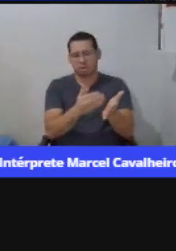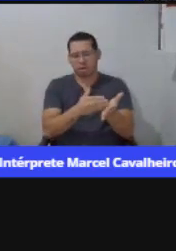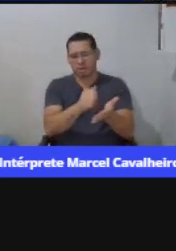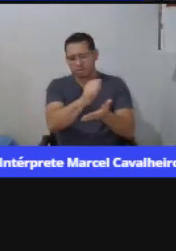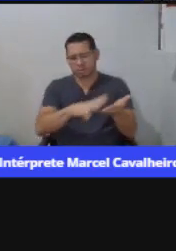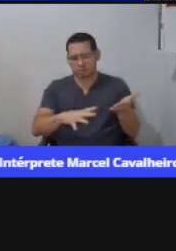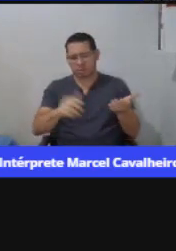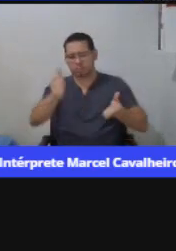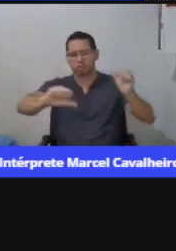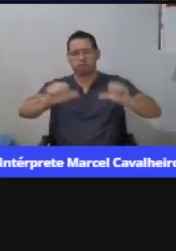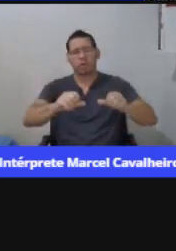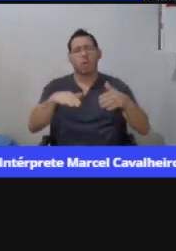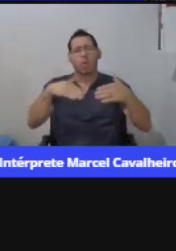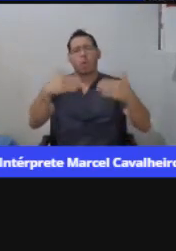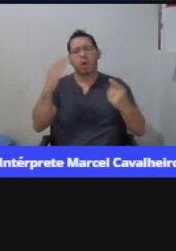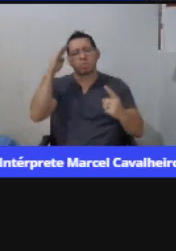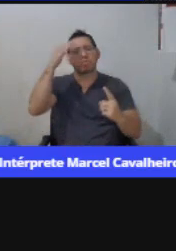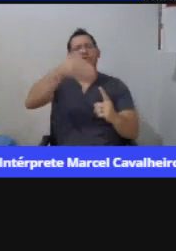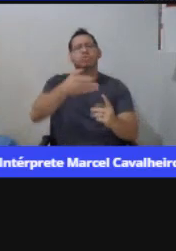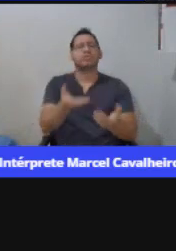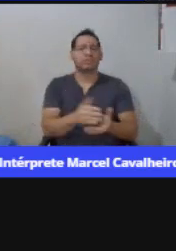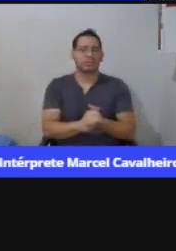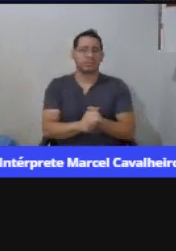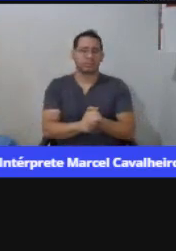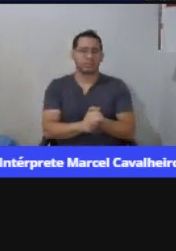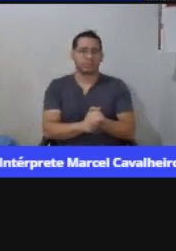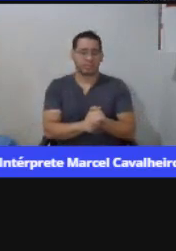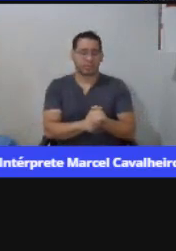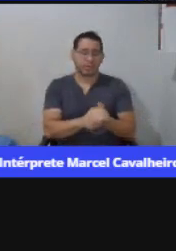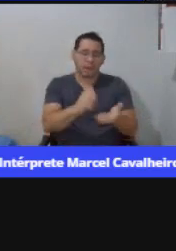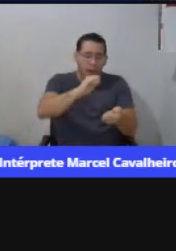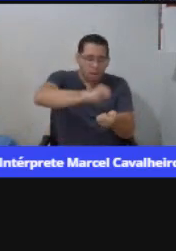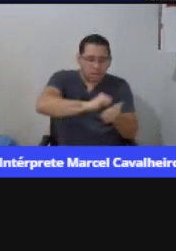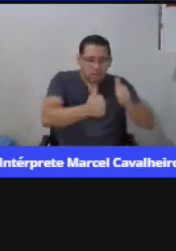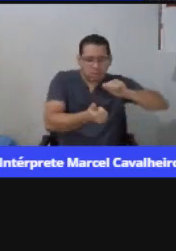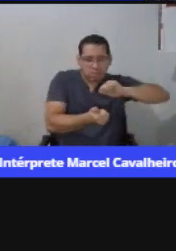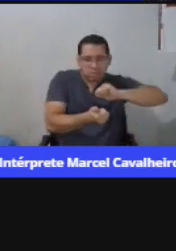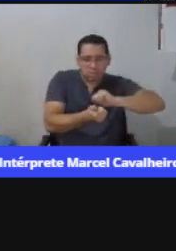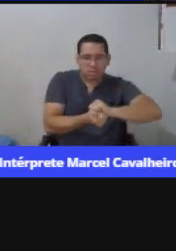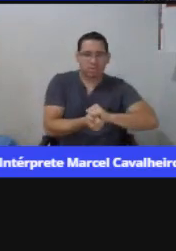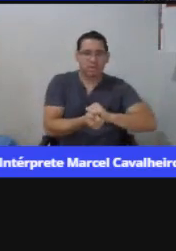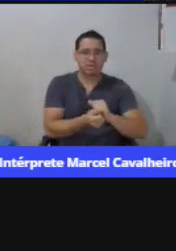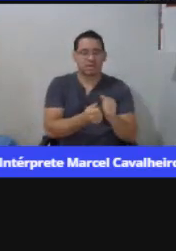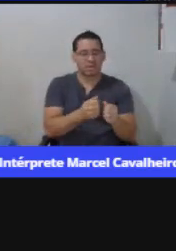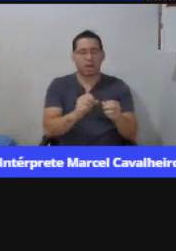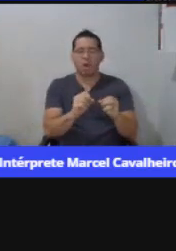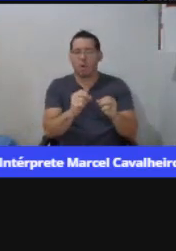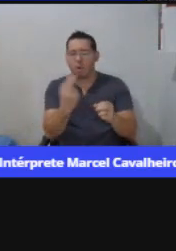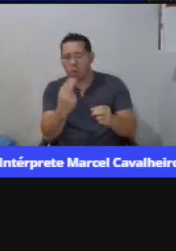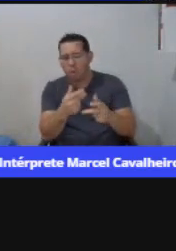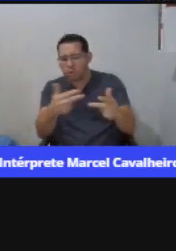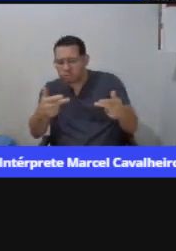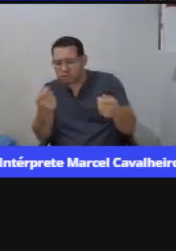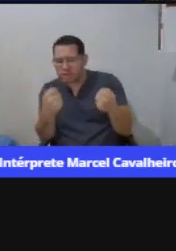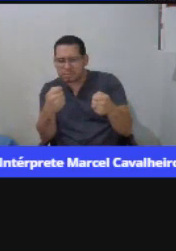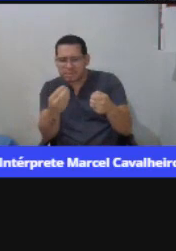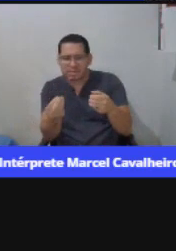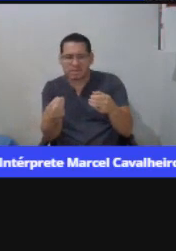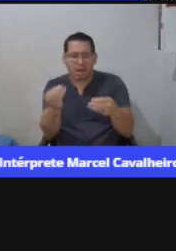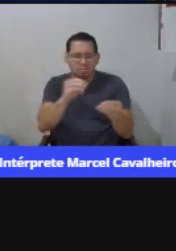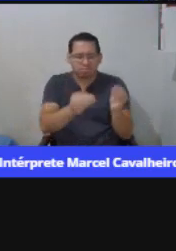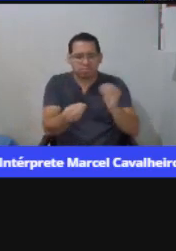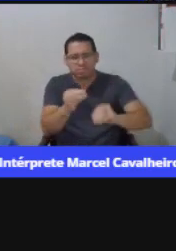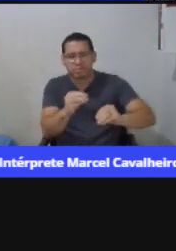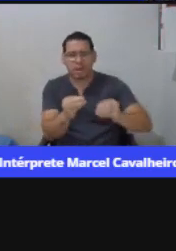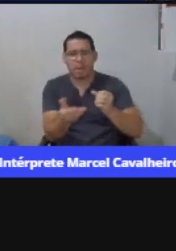atividades diagnósticas? Realizar as adequações, implementações ou complementações de atividades bases,